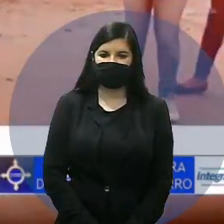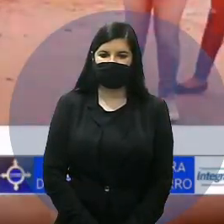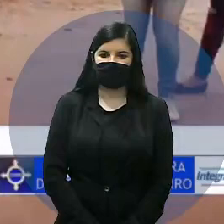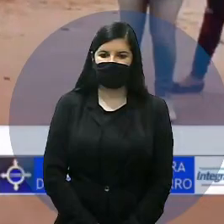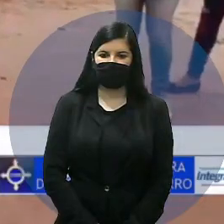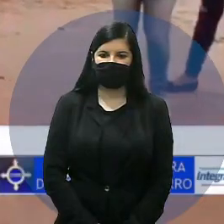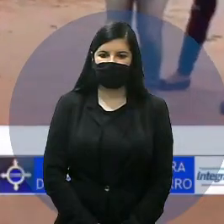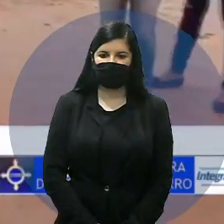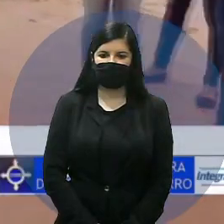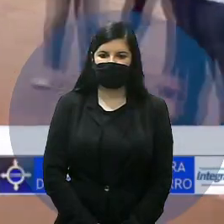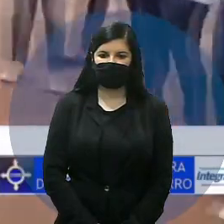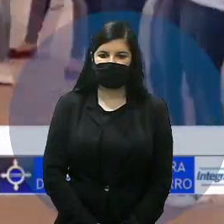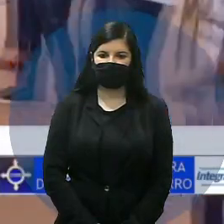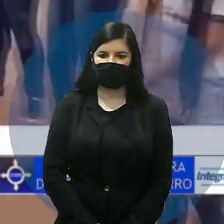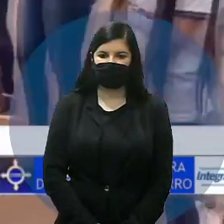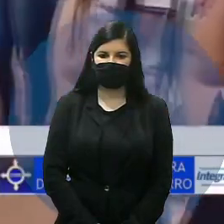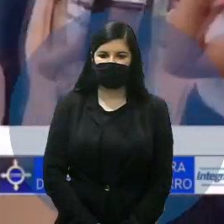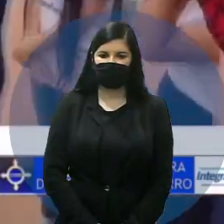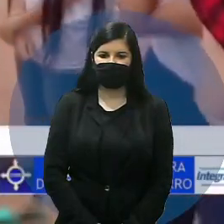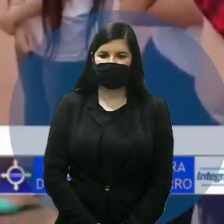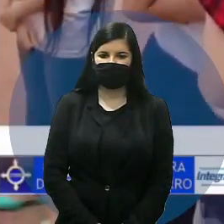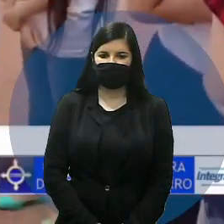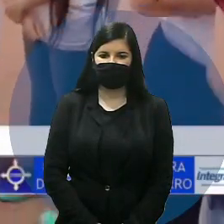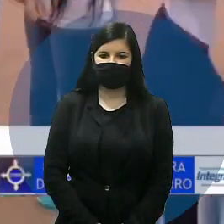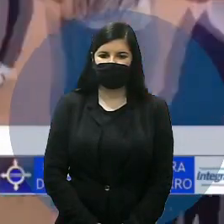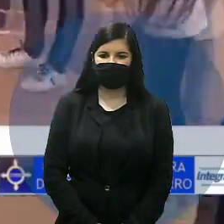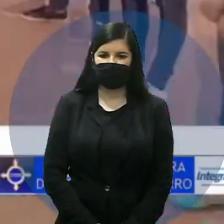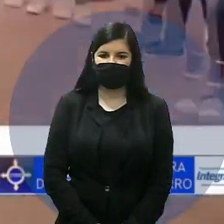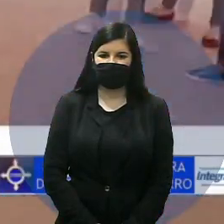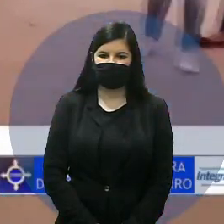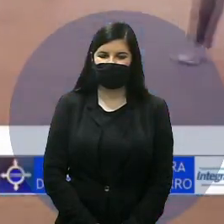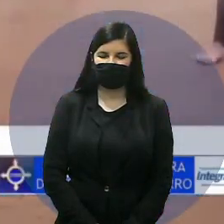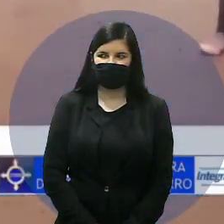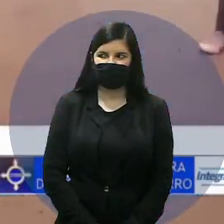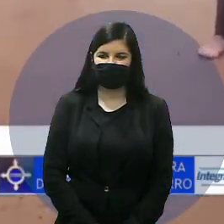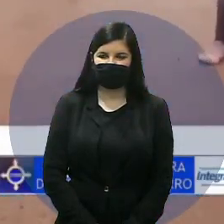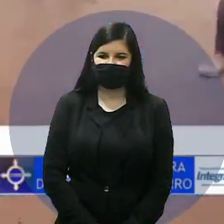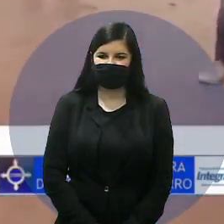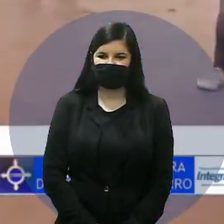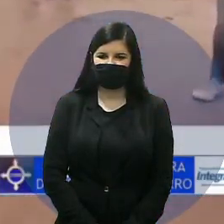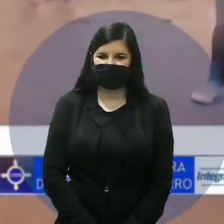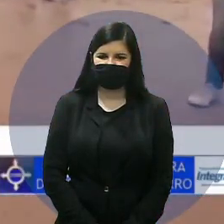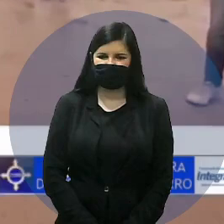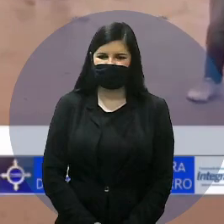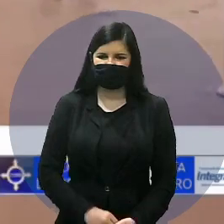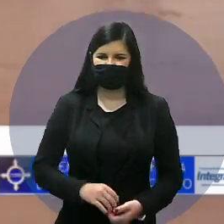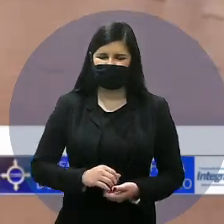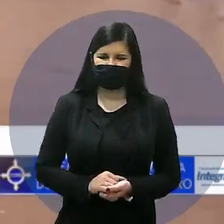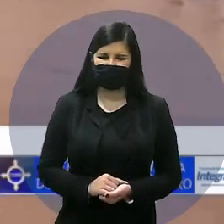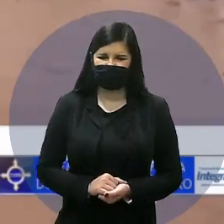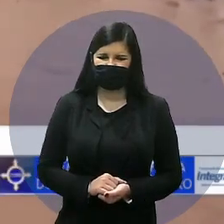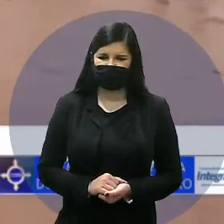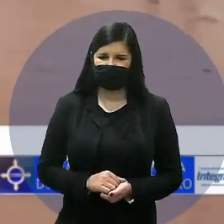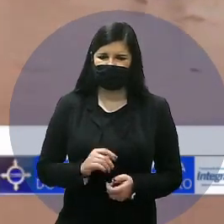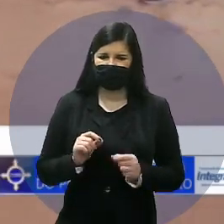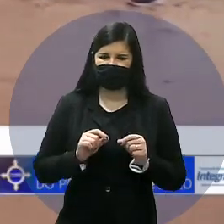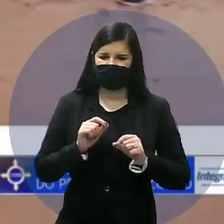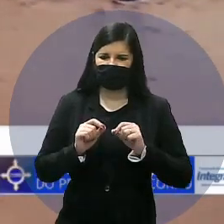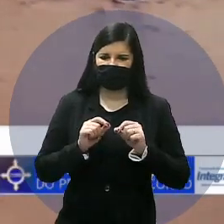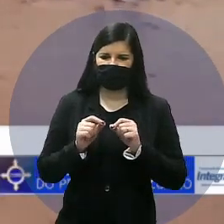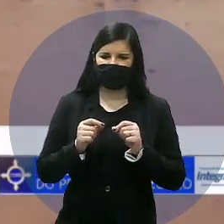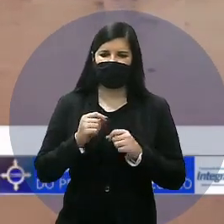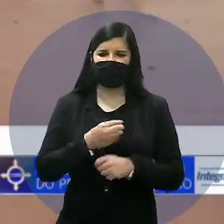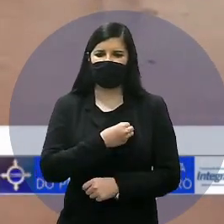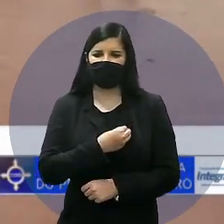Então, vocês lembram dos desenhos que vocês viram dos colegas, dos desenhos de vocês, quando perguntou-se o que é conviver com o